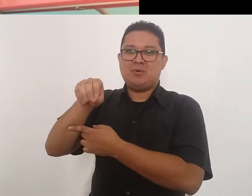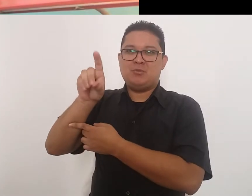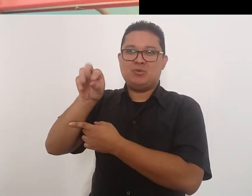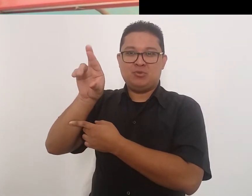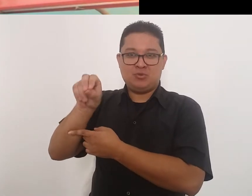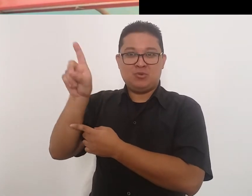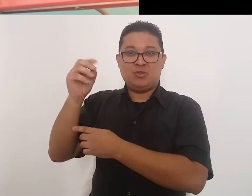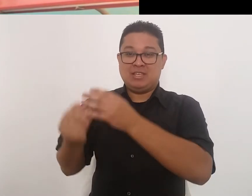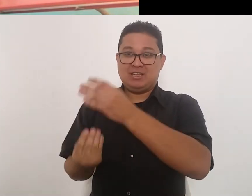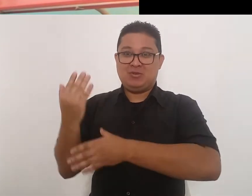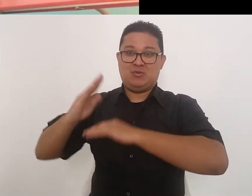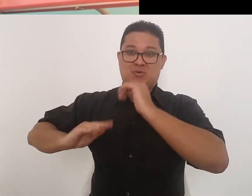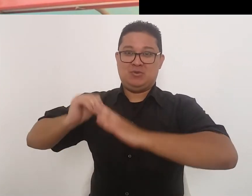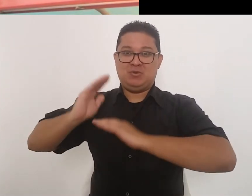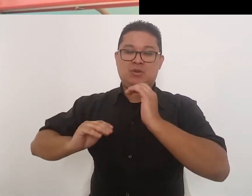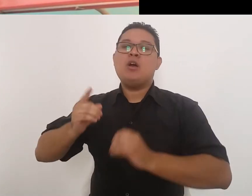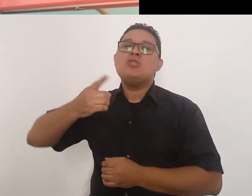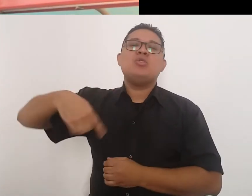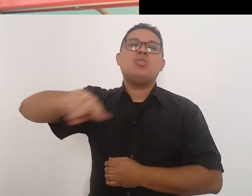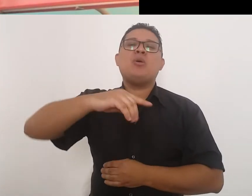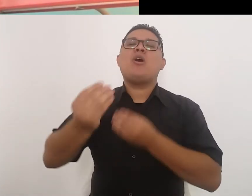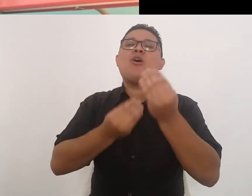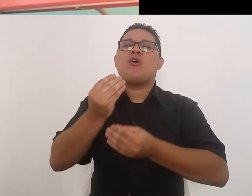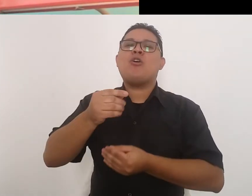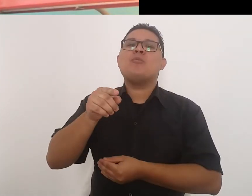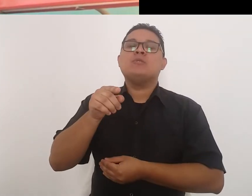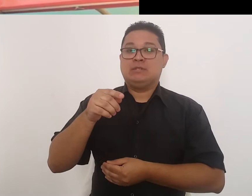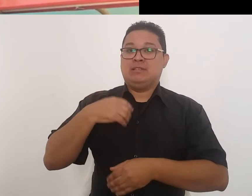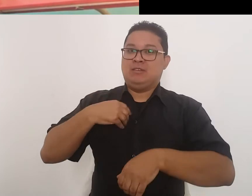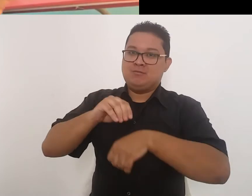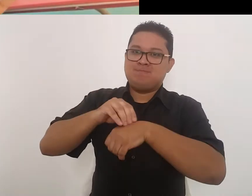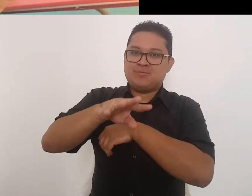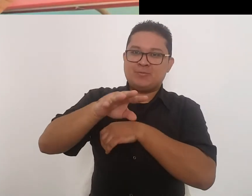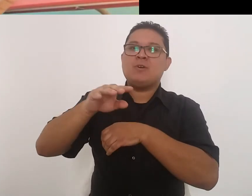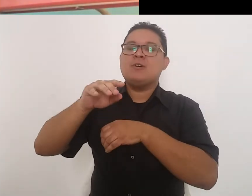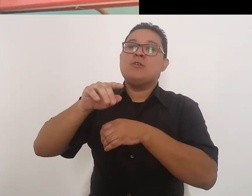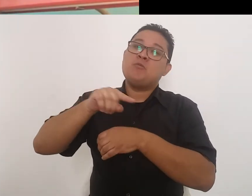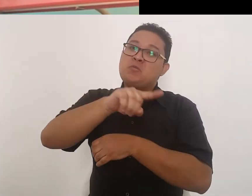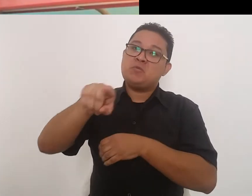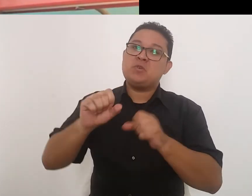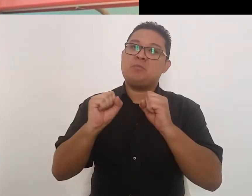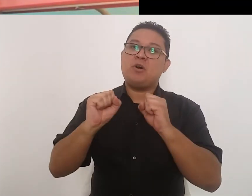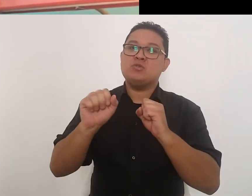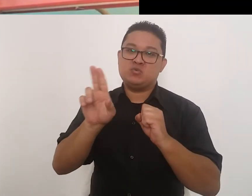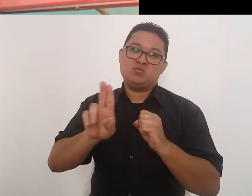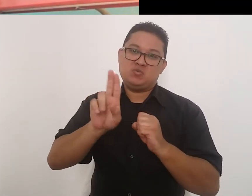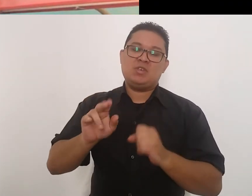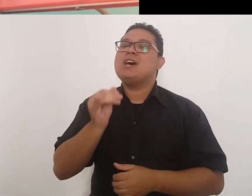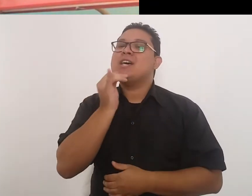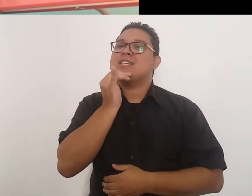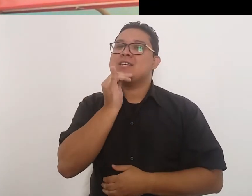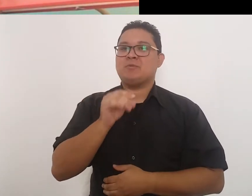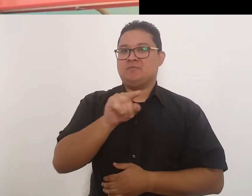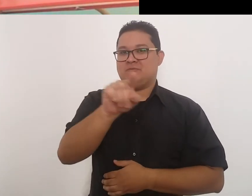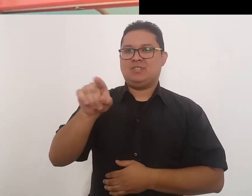A base da técnica Pomodoro eu tenho um sistema de contagem, então vocês podem utilizar, por